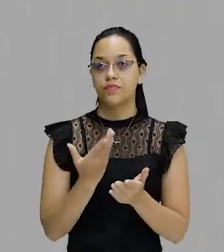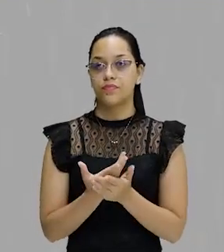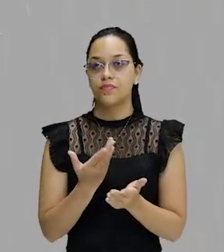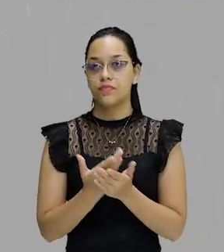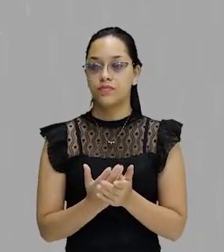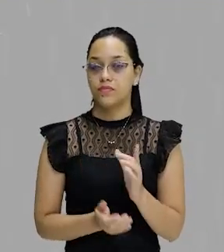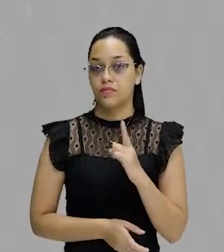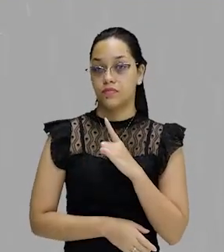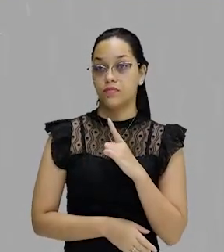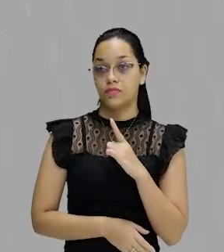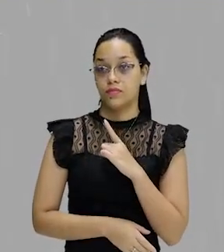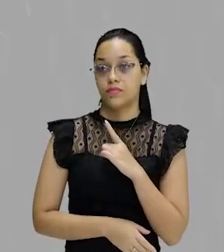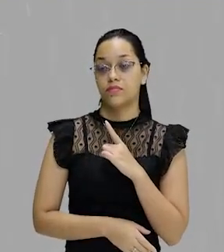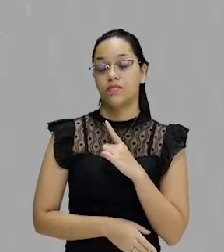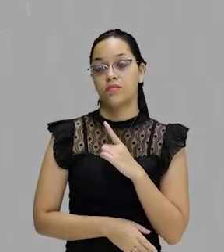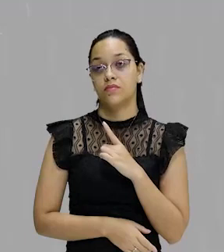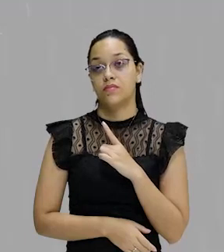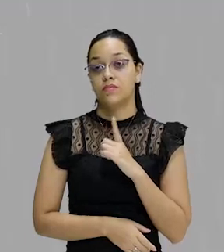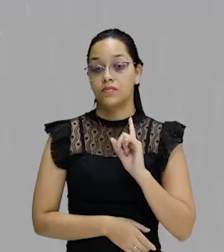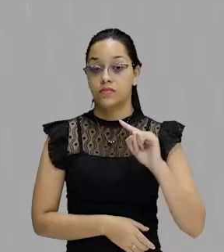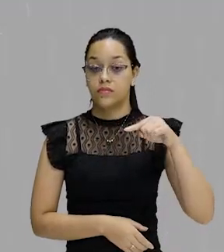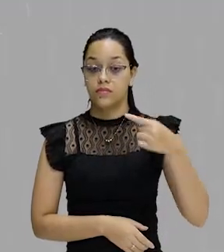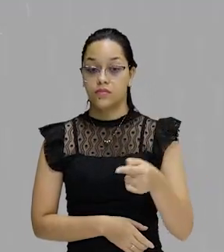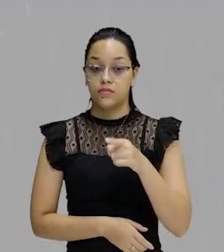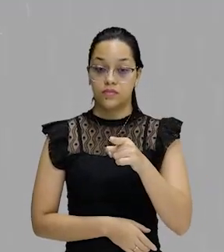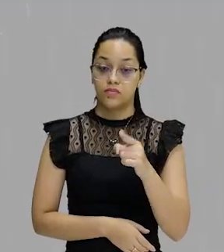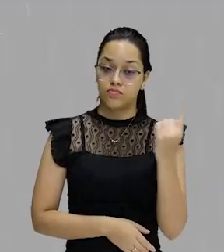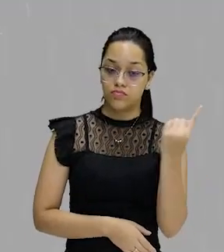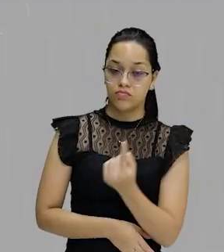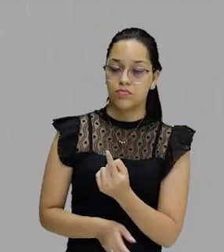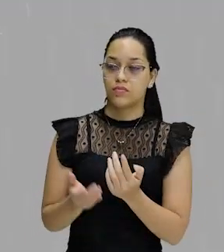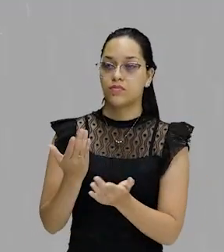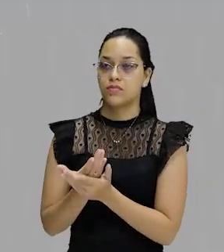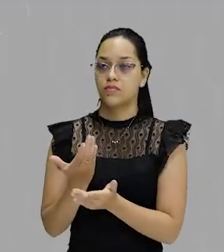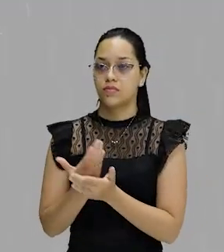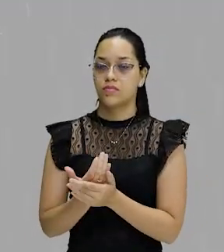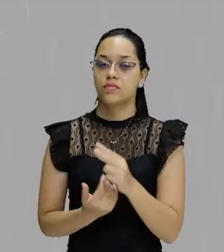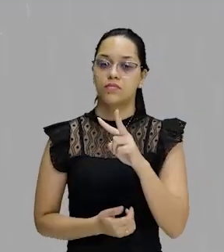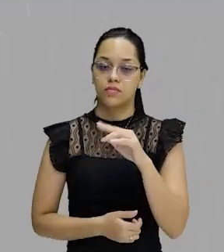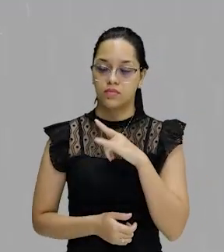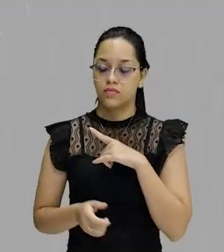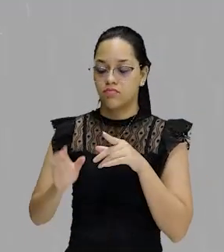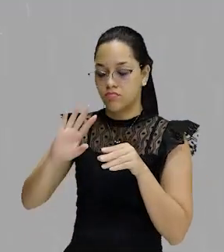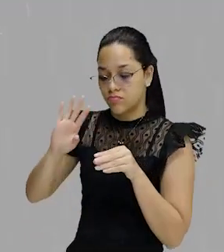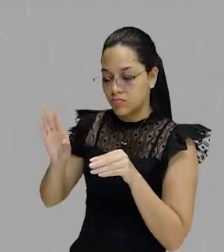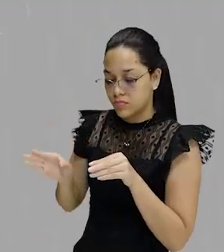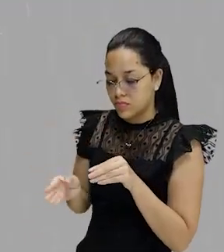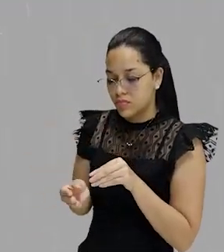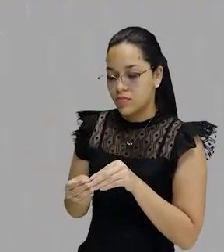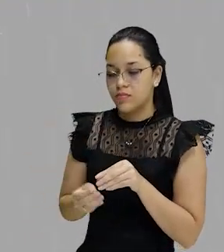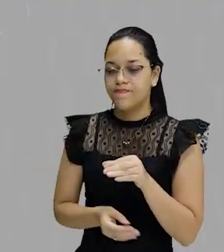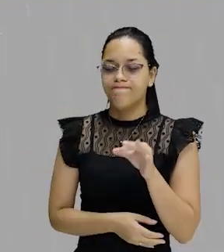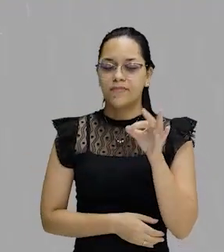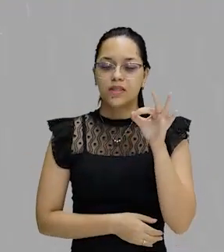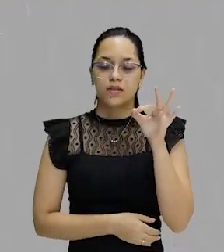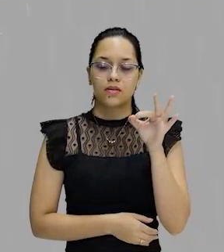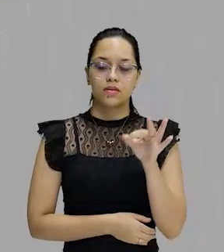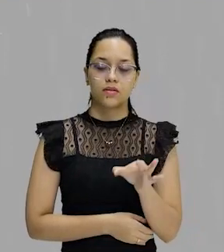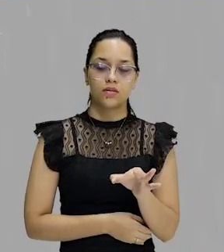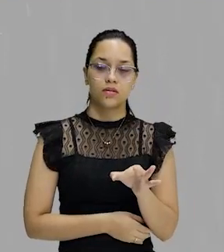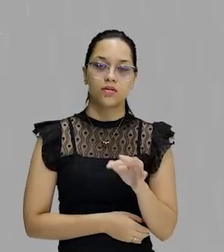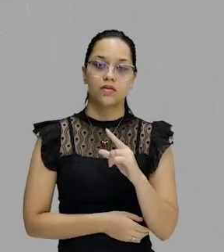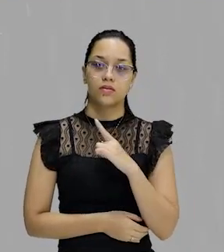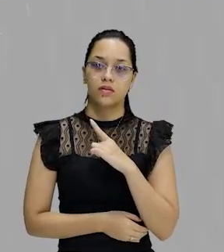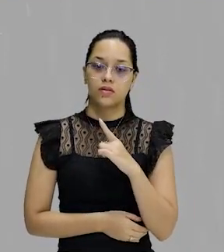das faces do renascimento cultural e depois você vem para essa aula, que vai reforçar ainda mais, com certeza,